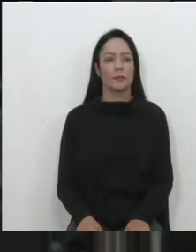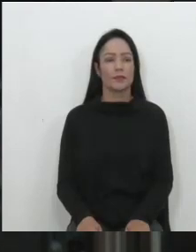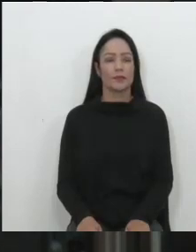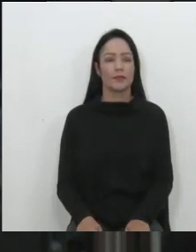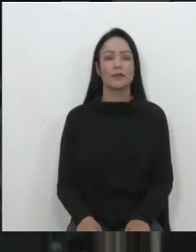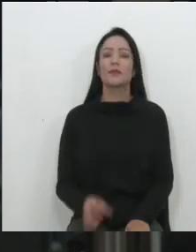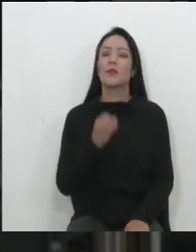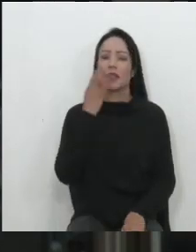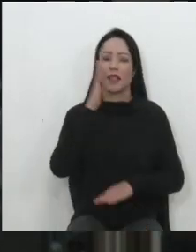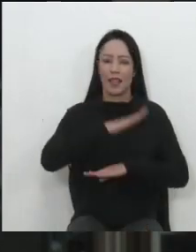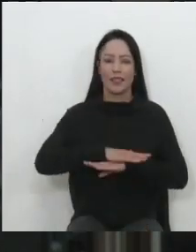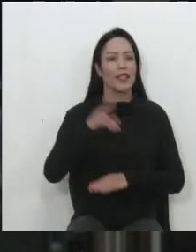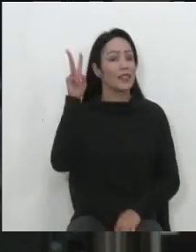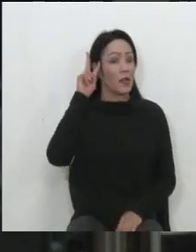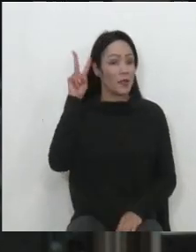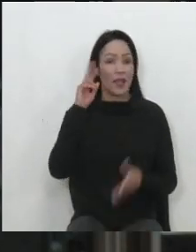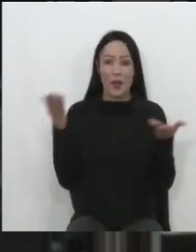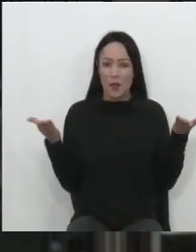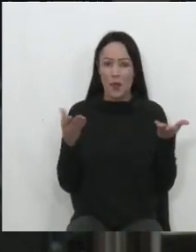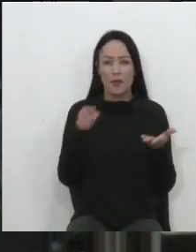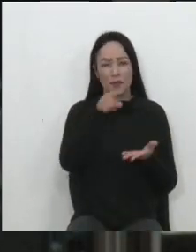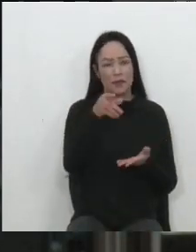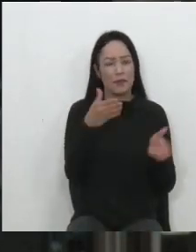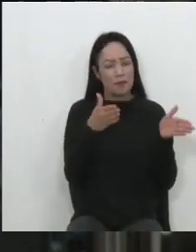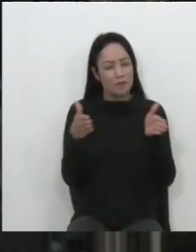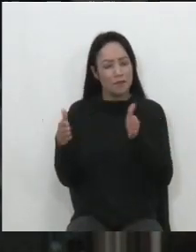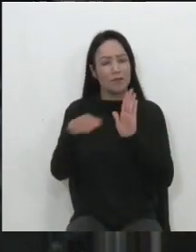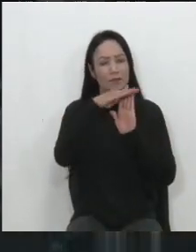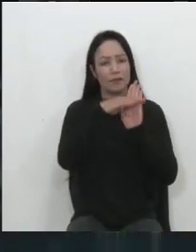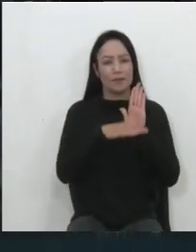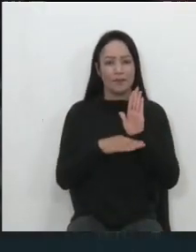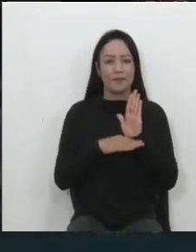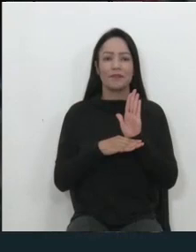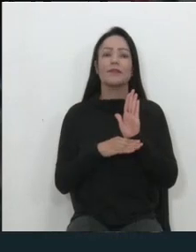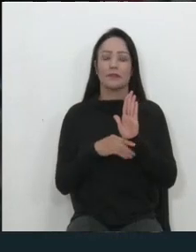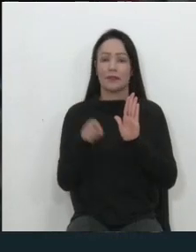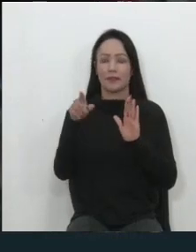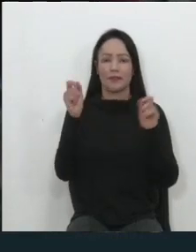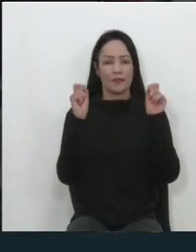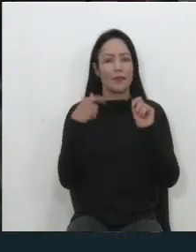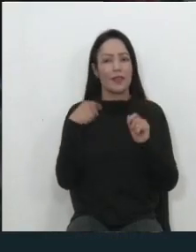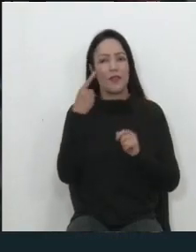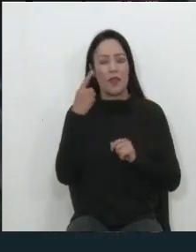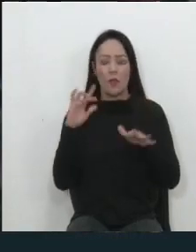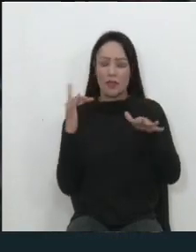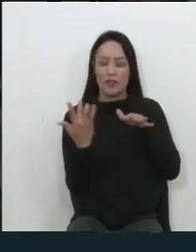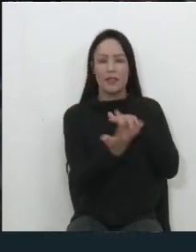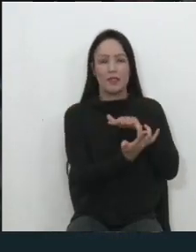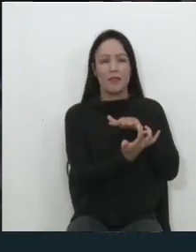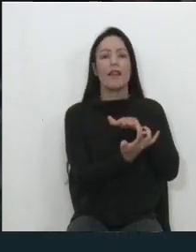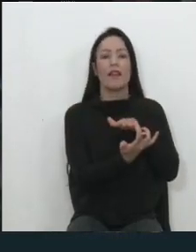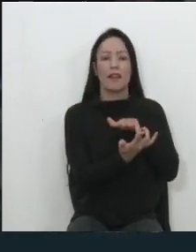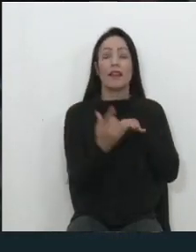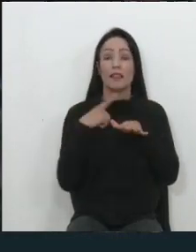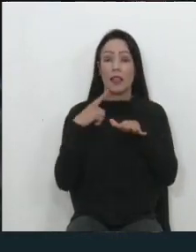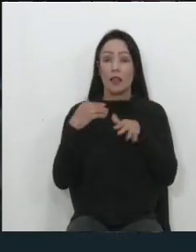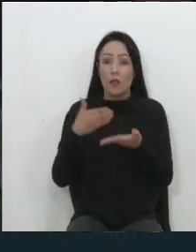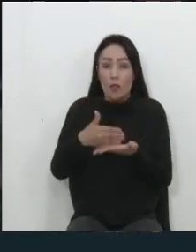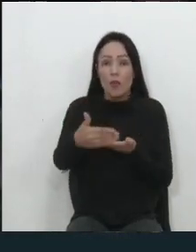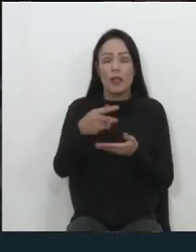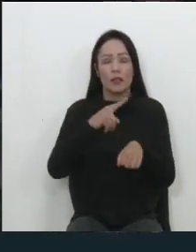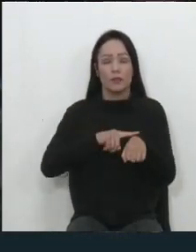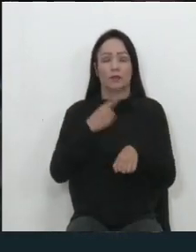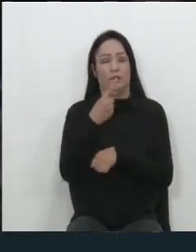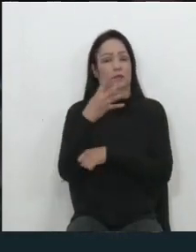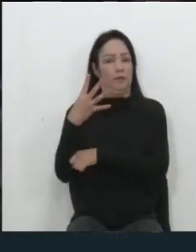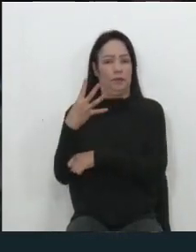Excelente tarde de segunda-feira para você que acompanha aqui a nossa programação, para você que está ligado também nas nossas redes sociais. Daqui a pouquinho, às 14h, começa